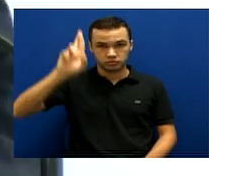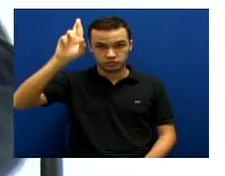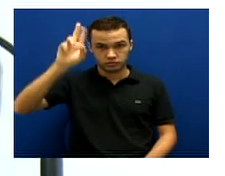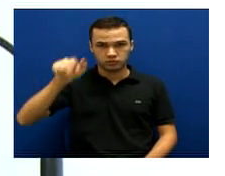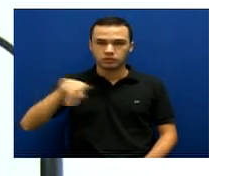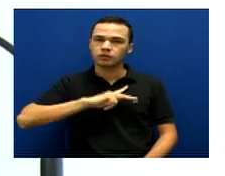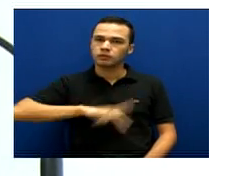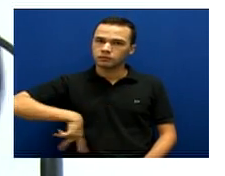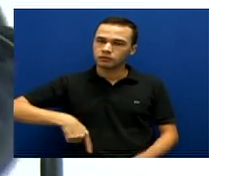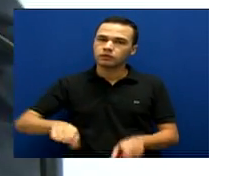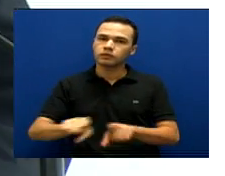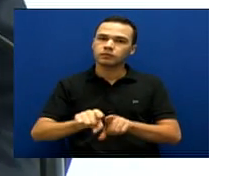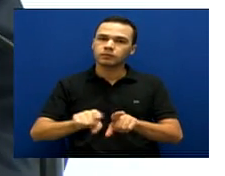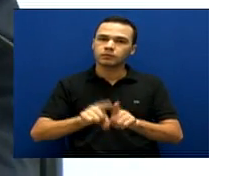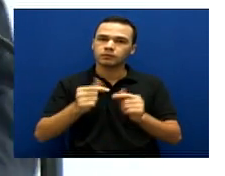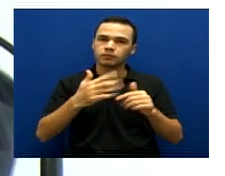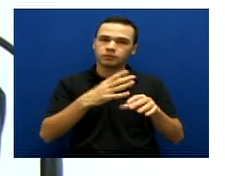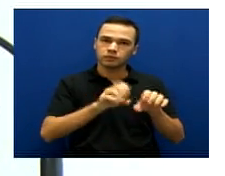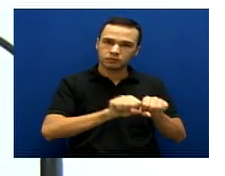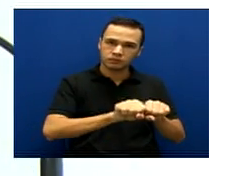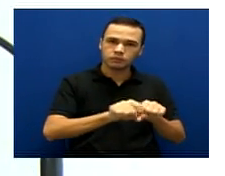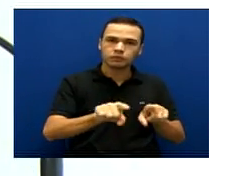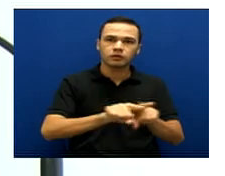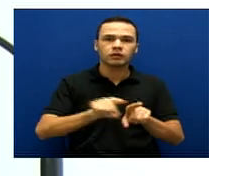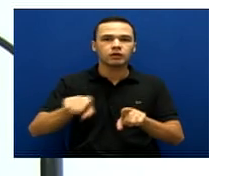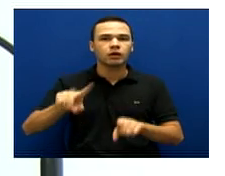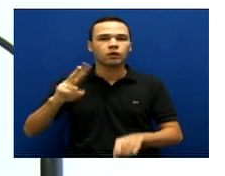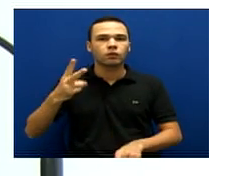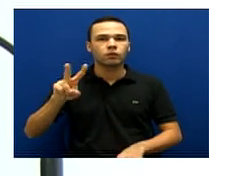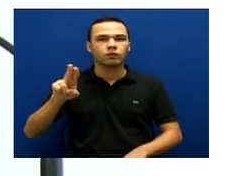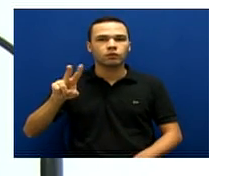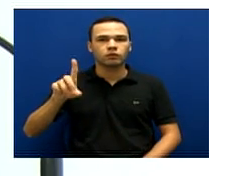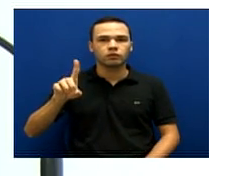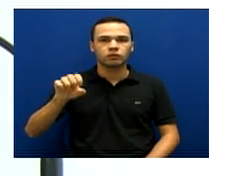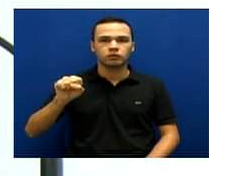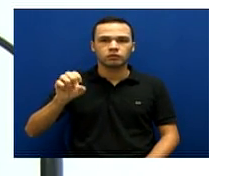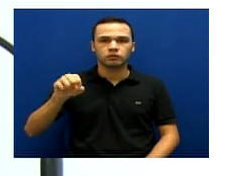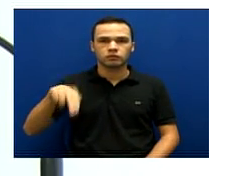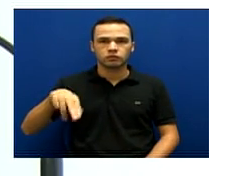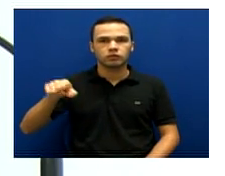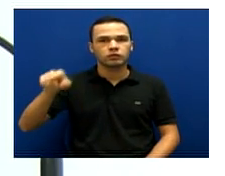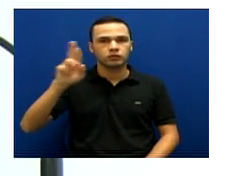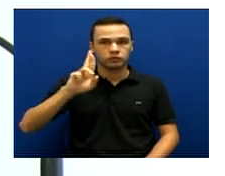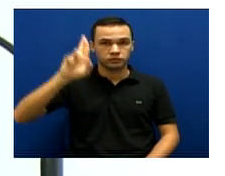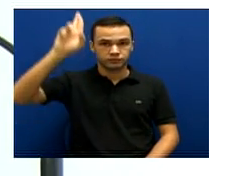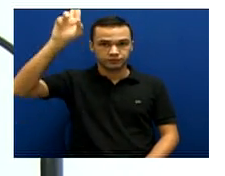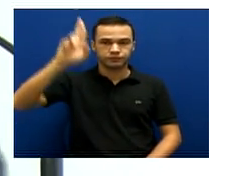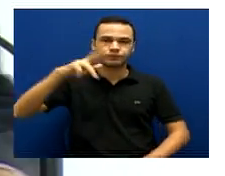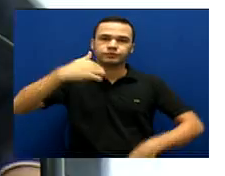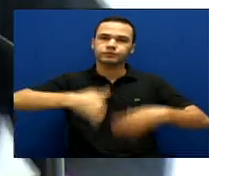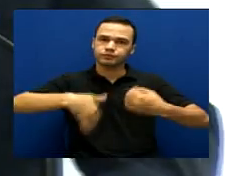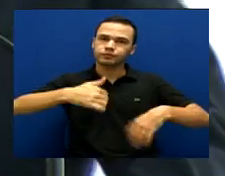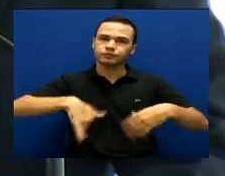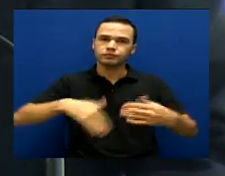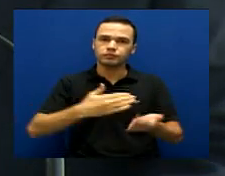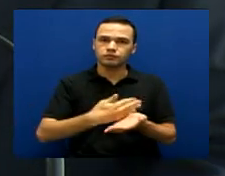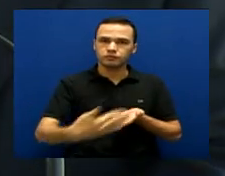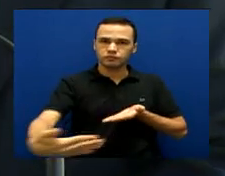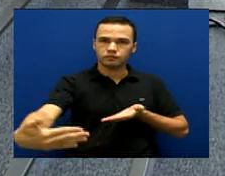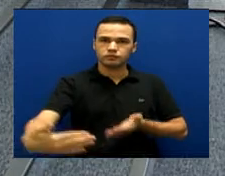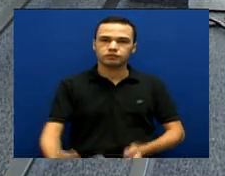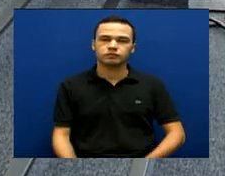presidente e presidindo esta audiência vereador o do supercine que conduzirá os trabalhos da manhã